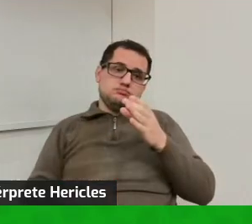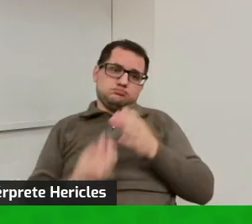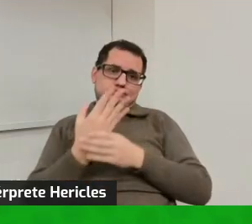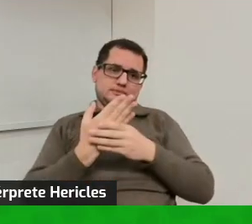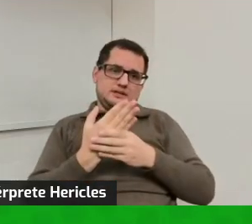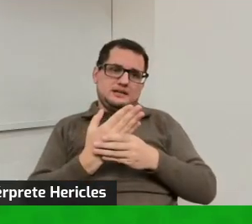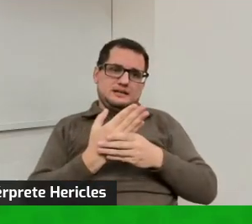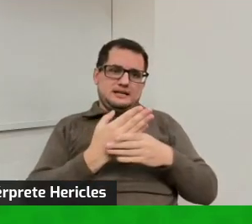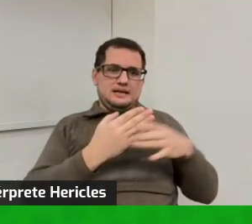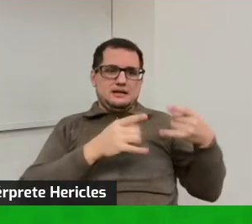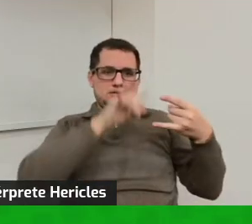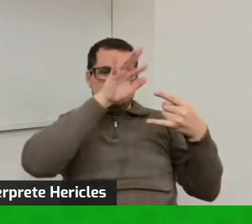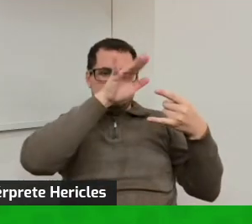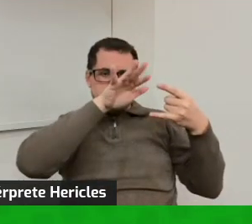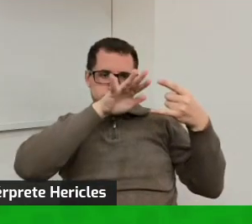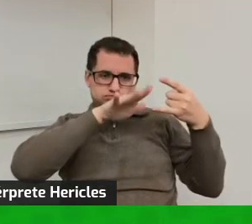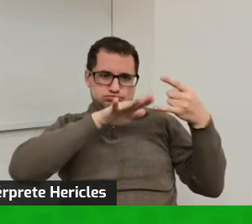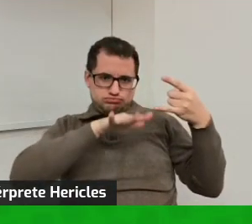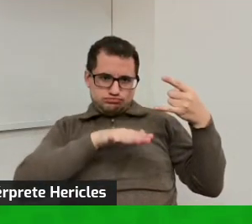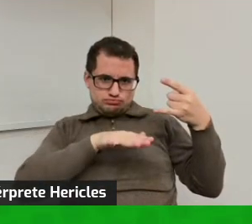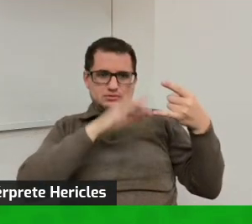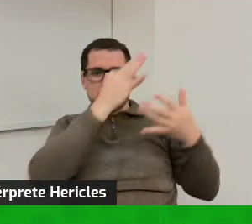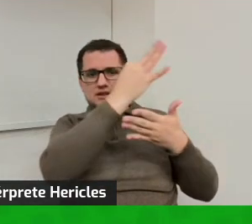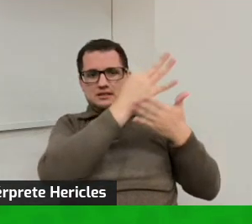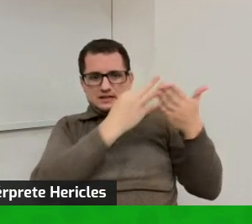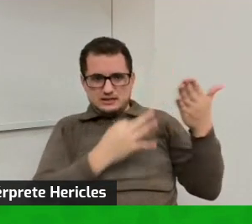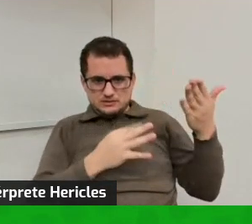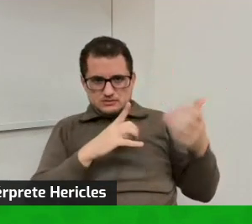pensar num texto. Já está aqui no meu Word.